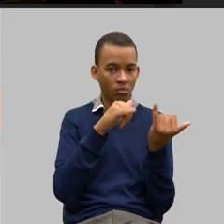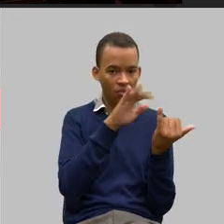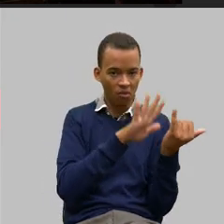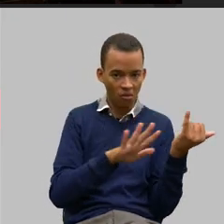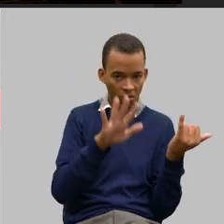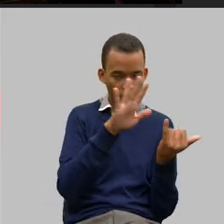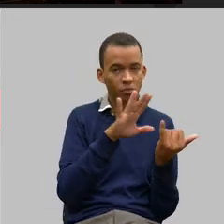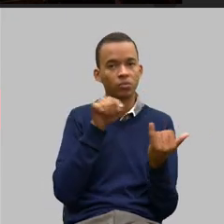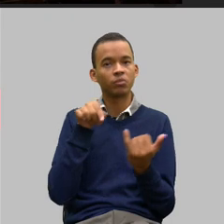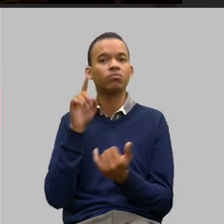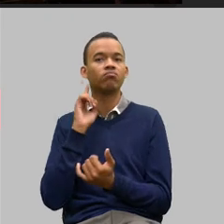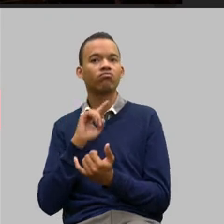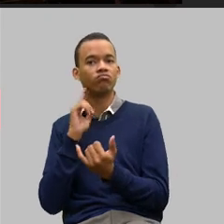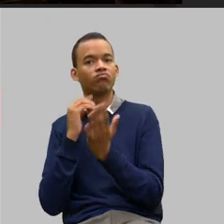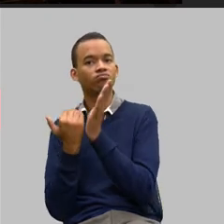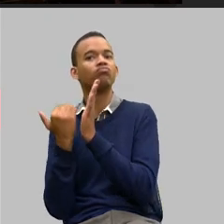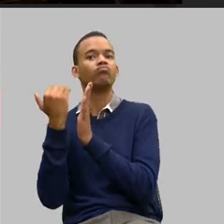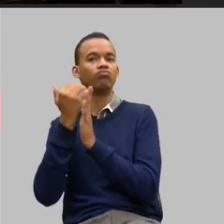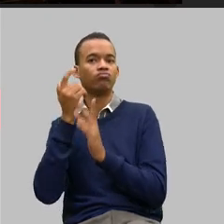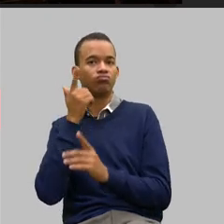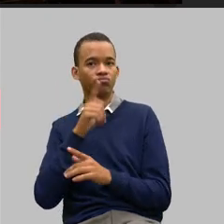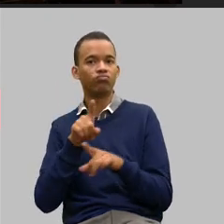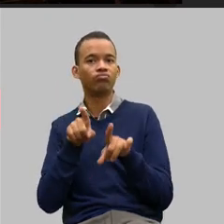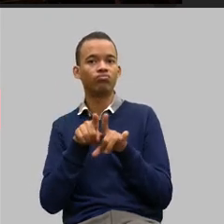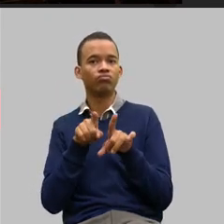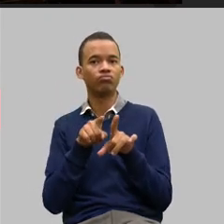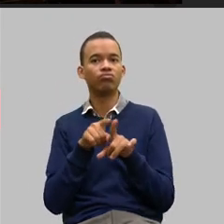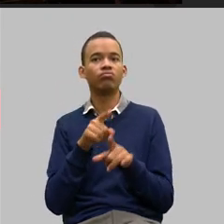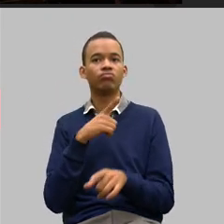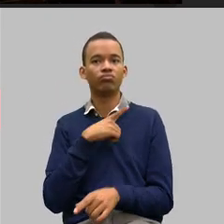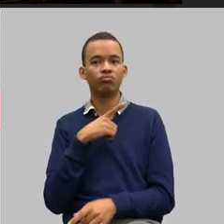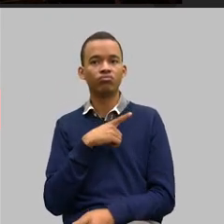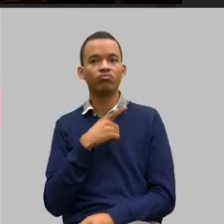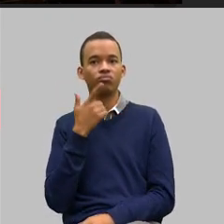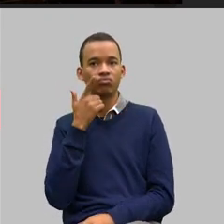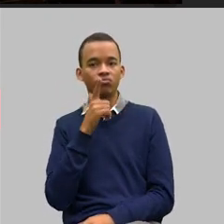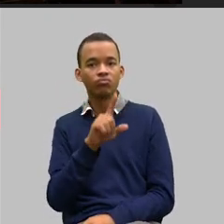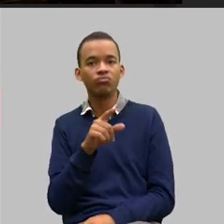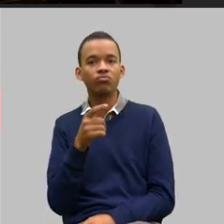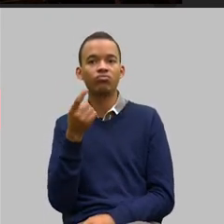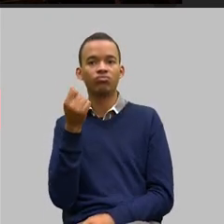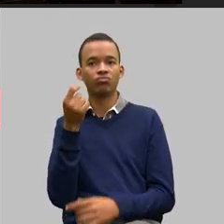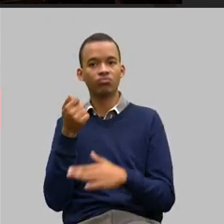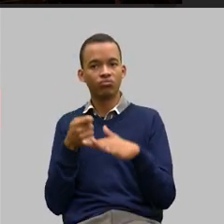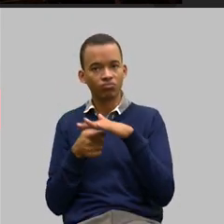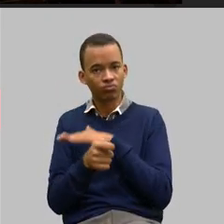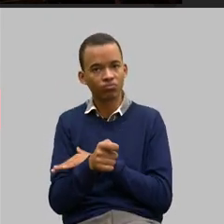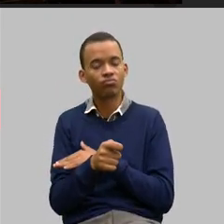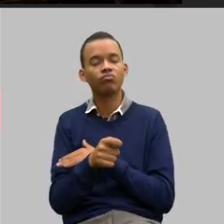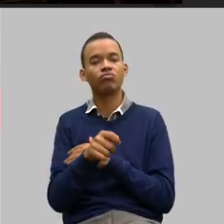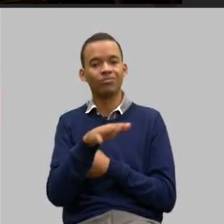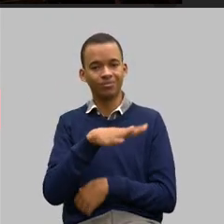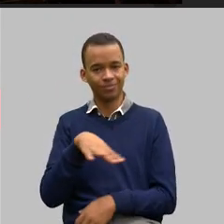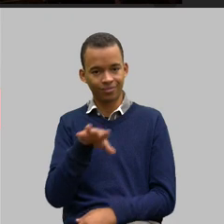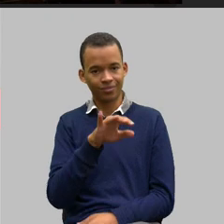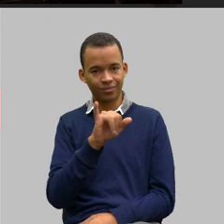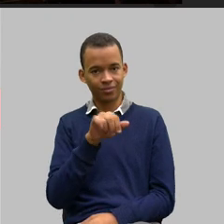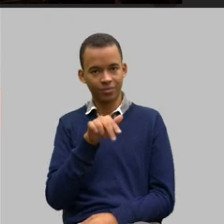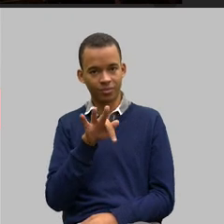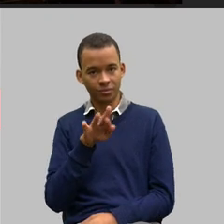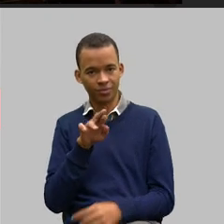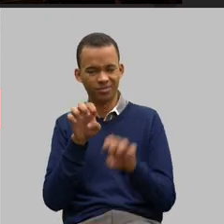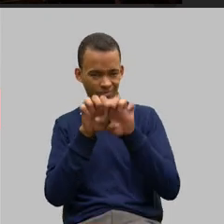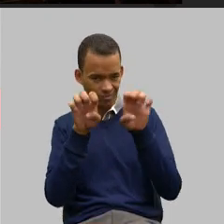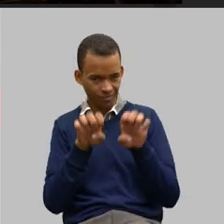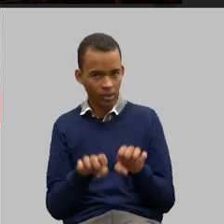430 bilhões de investimentos nesse período né cerca de 1/4 desses investimentos para infraestrutura e infraestrutura é base para